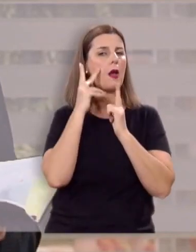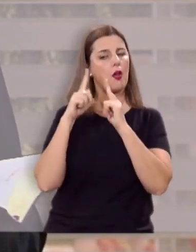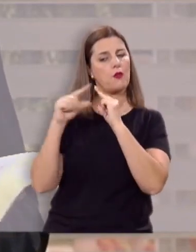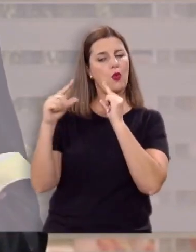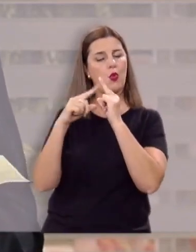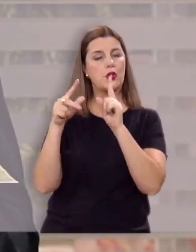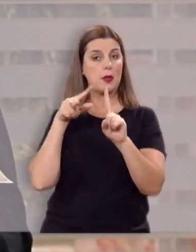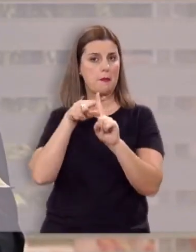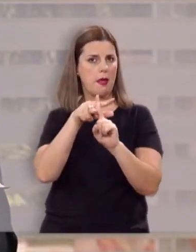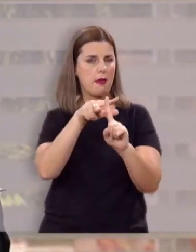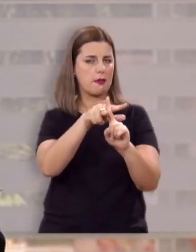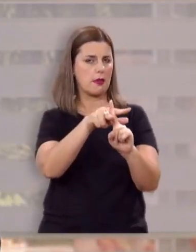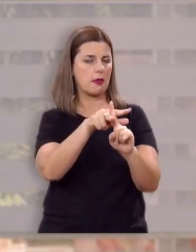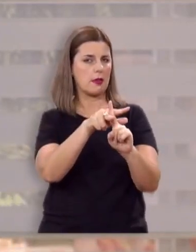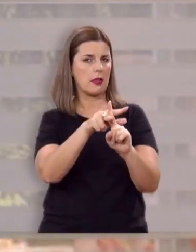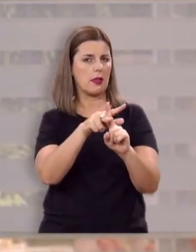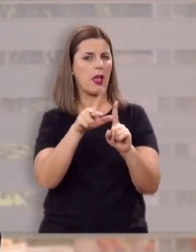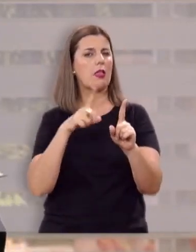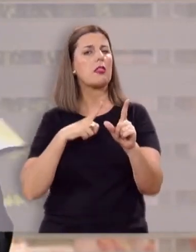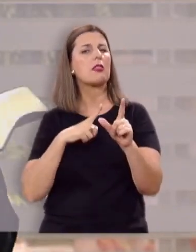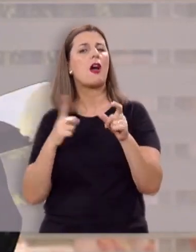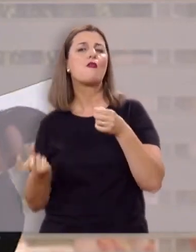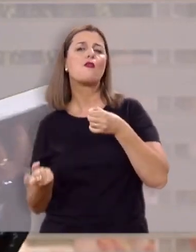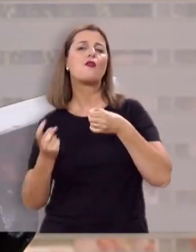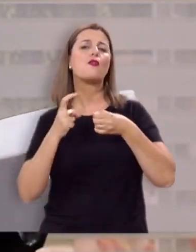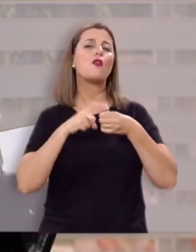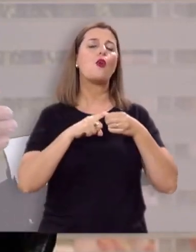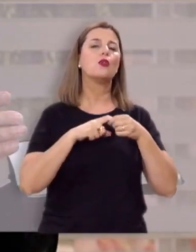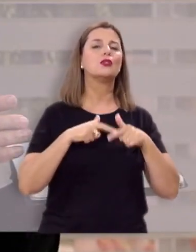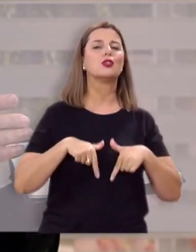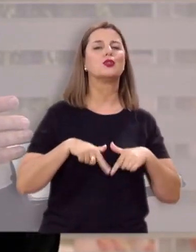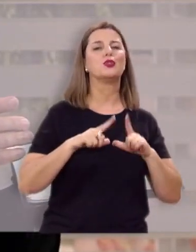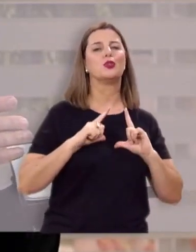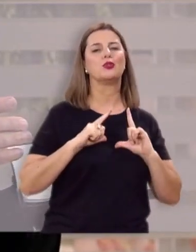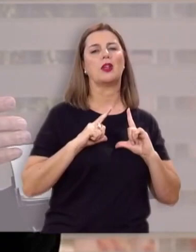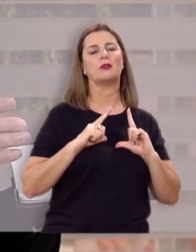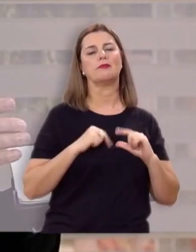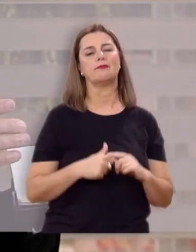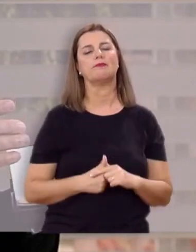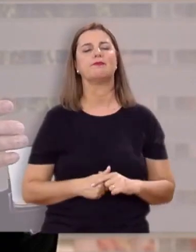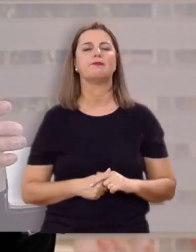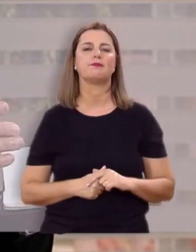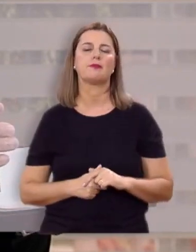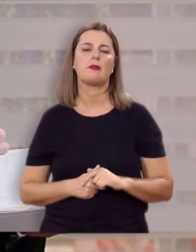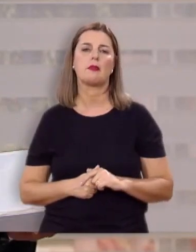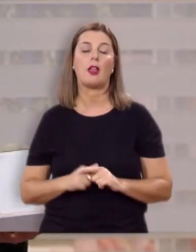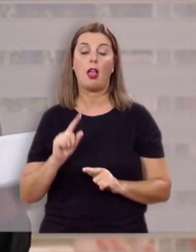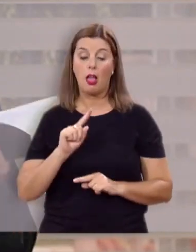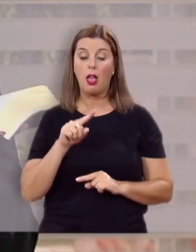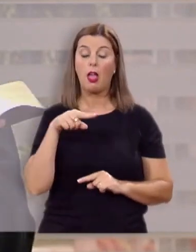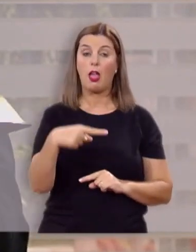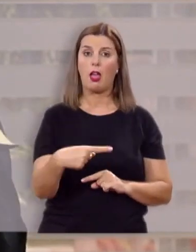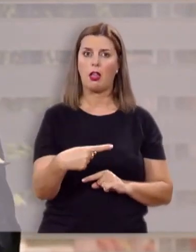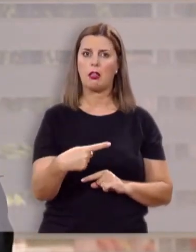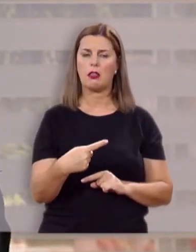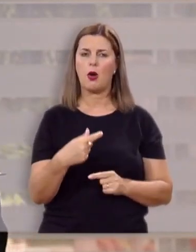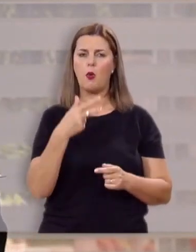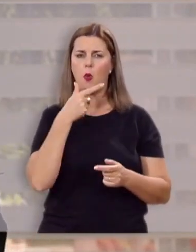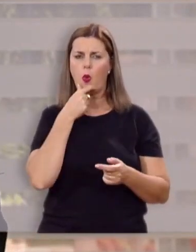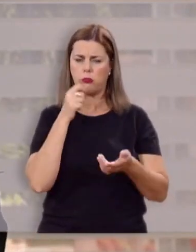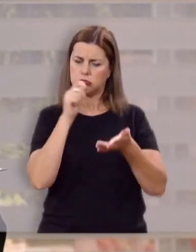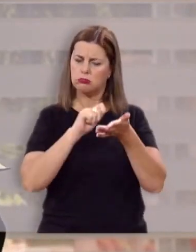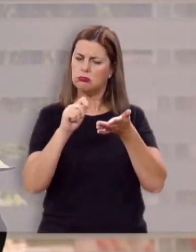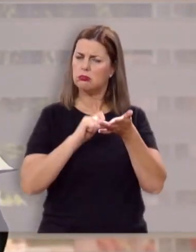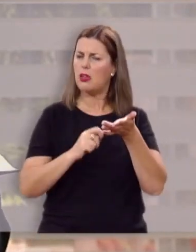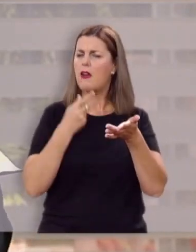para fugirem da perseguição, estavam retornando para o judaísmo. E então o autor escreve dizendo